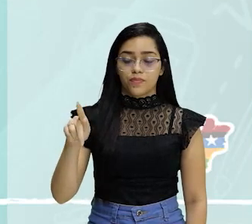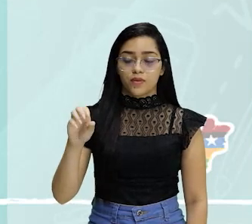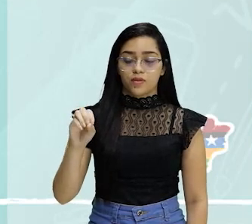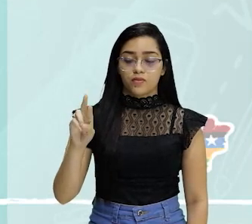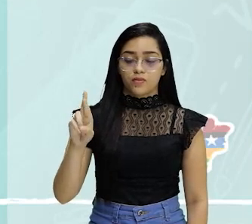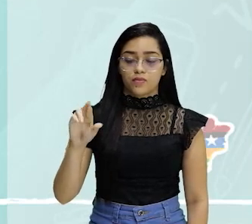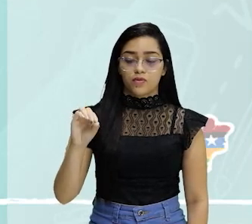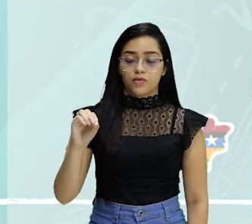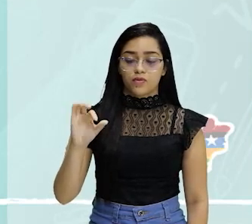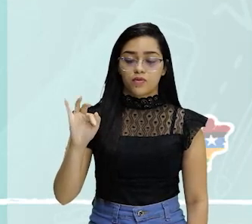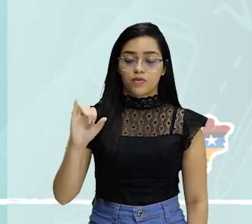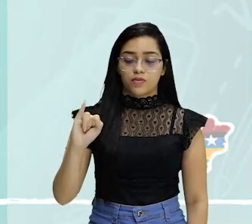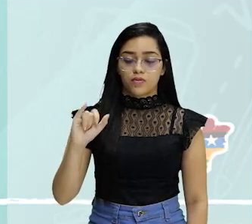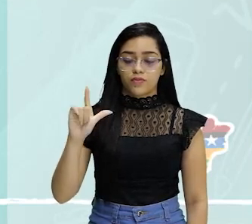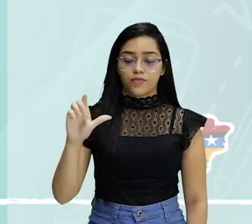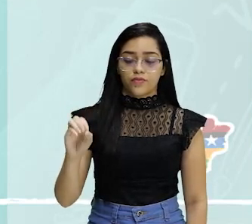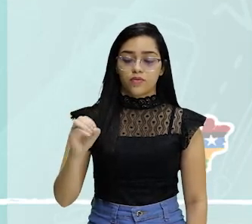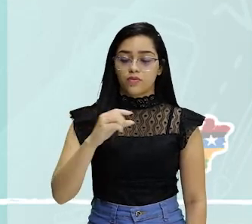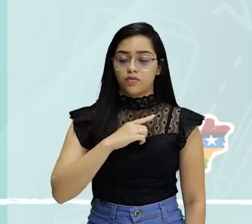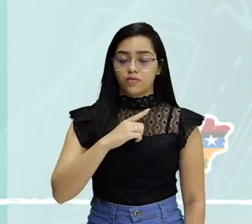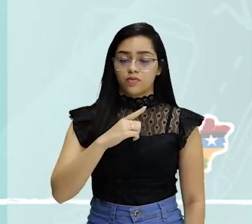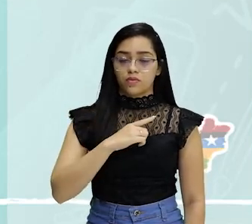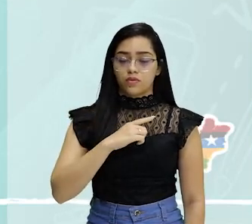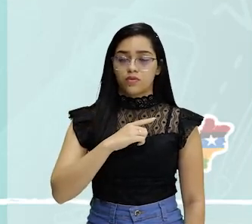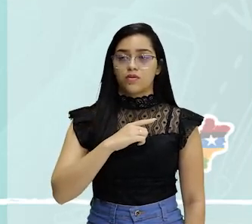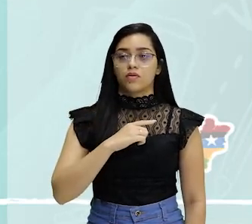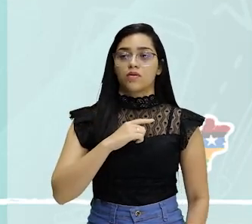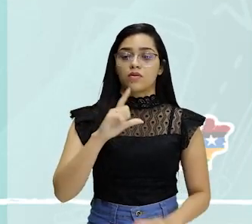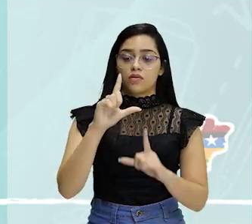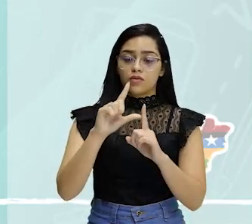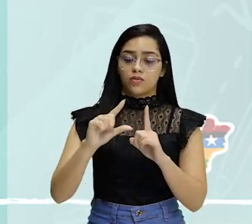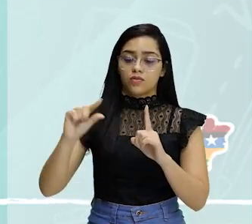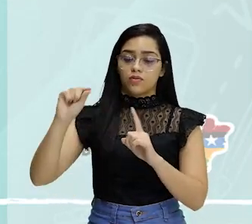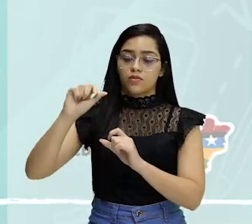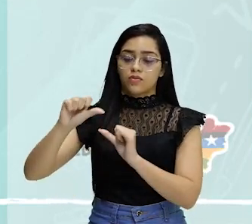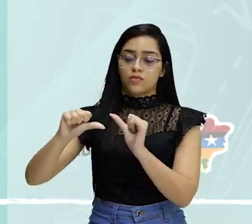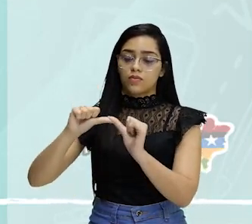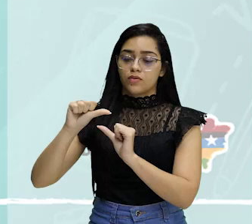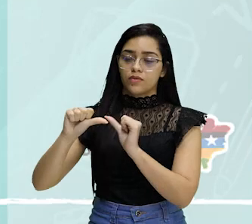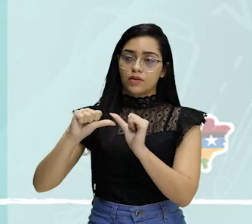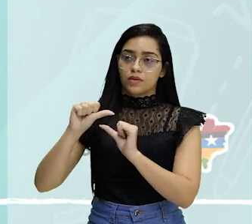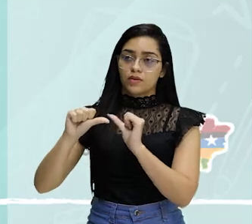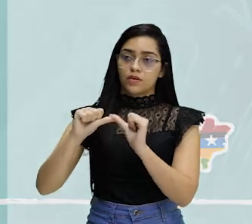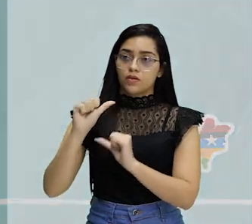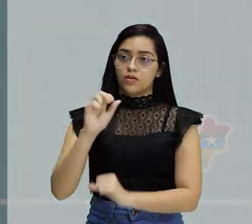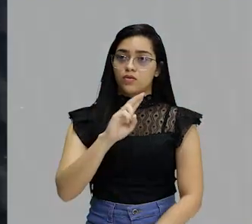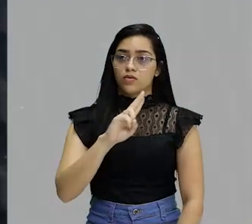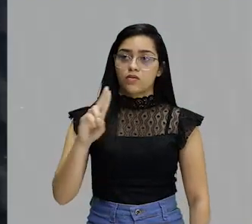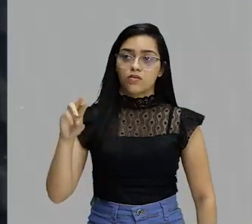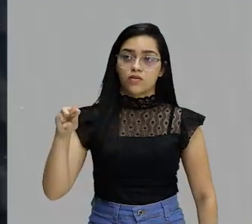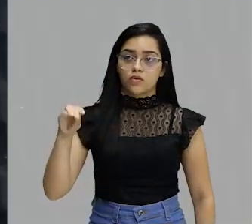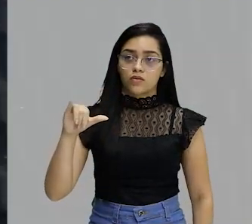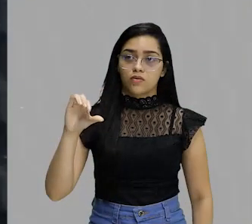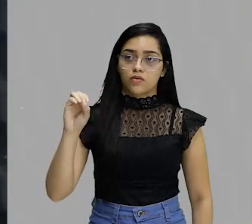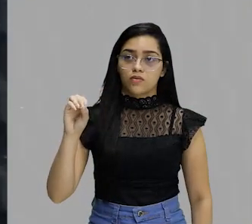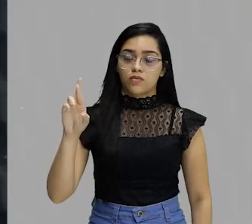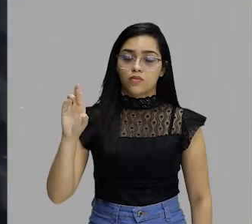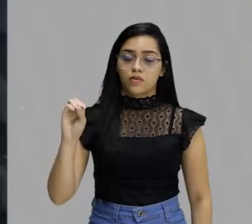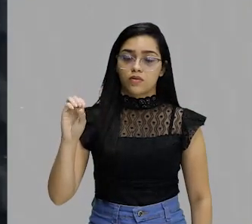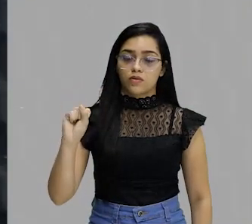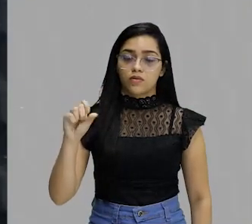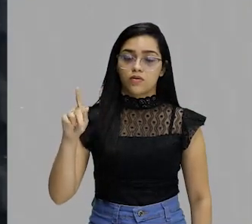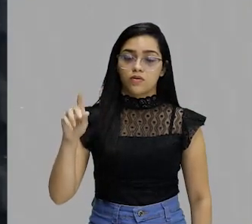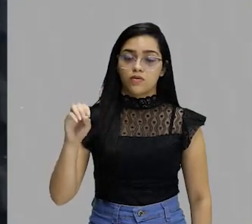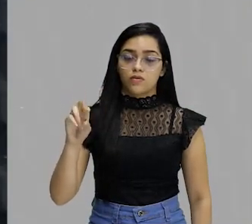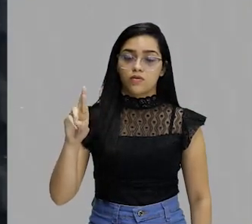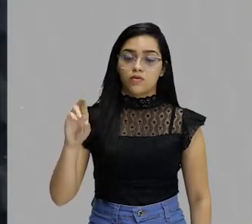microesporófilo, certo? Então, eu tenho aqui lá no estróbilo folhas modificadas chamada microesporófilo e